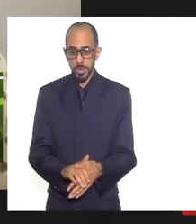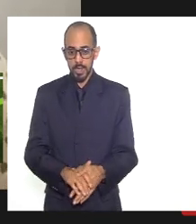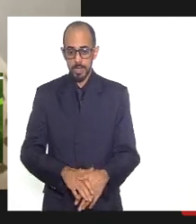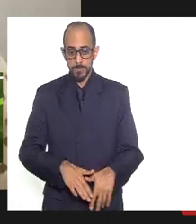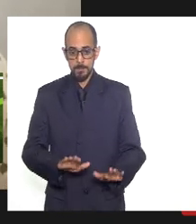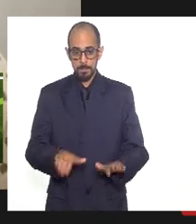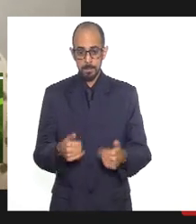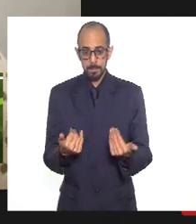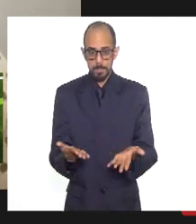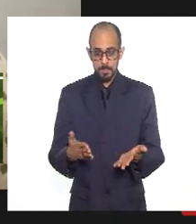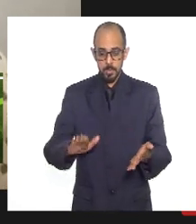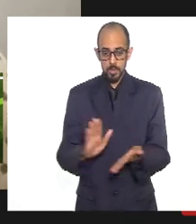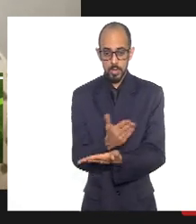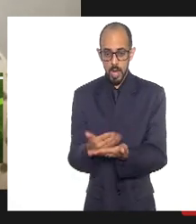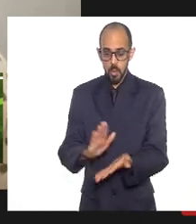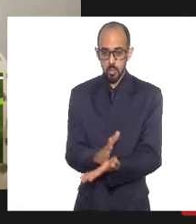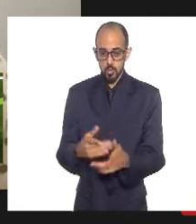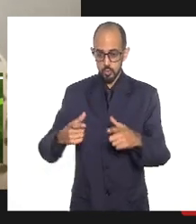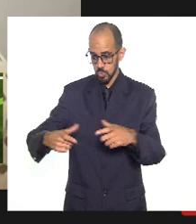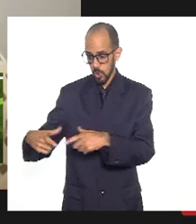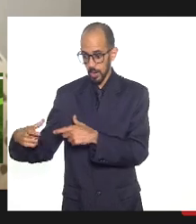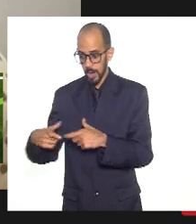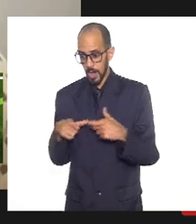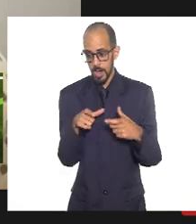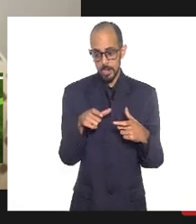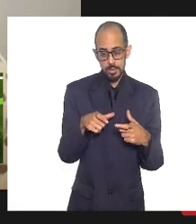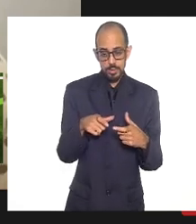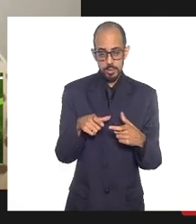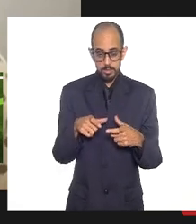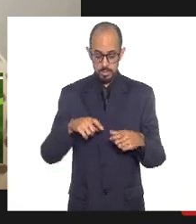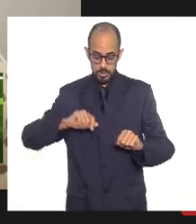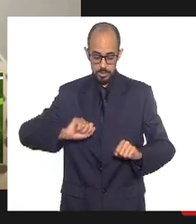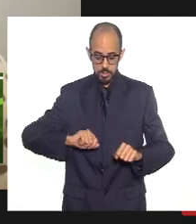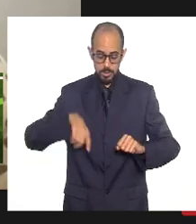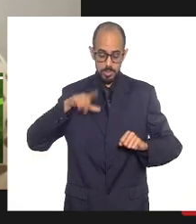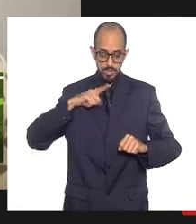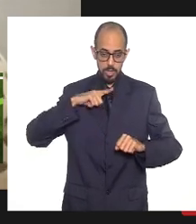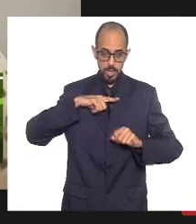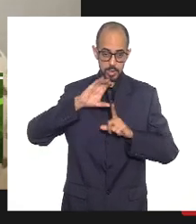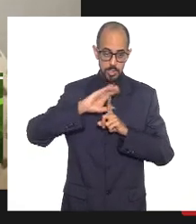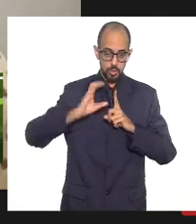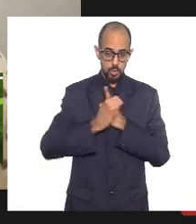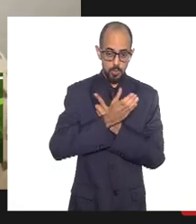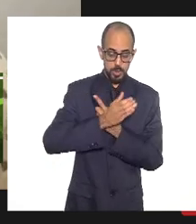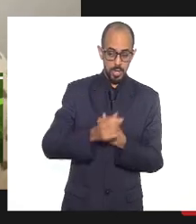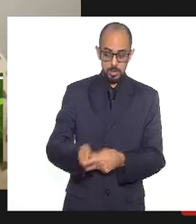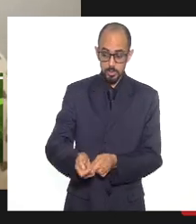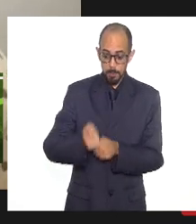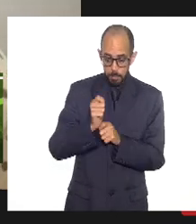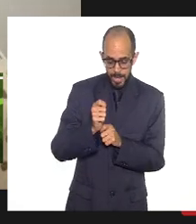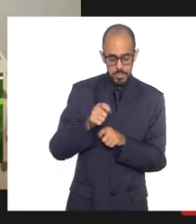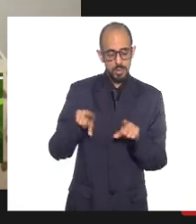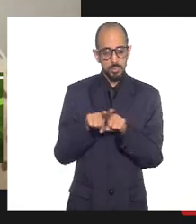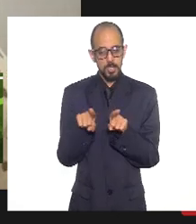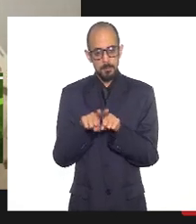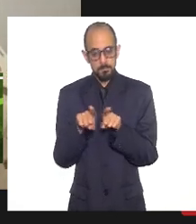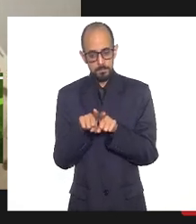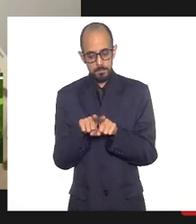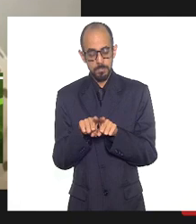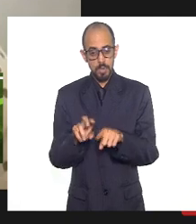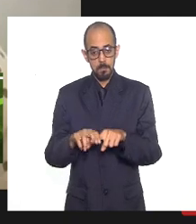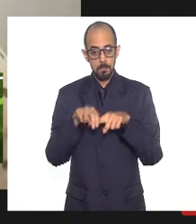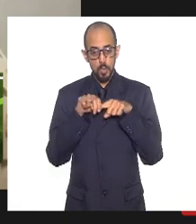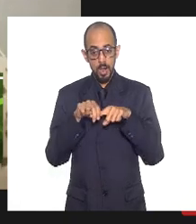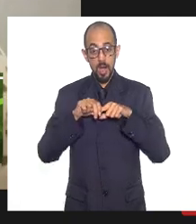em determinados quilombos do estado do Rio de Janeiro e comunidades pesqueiras, mas, evidentemente, por conta